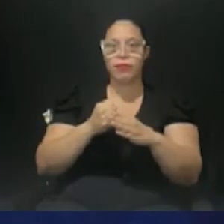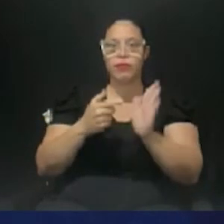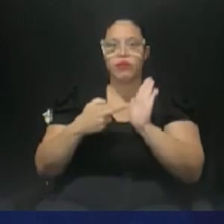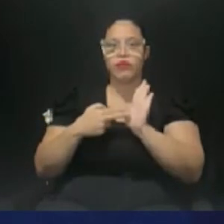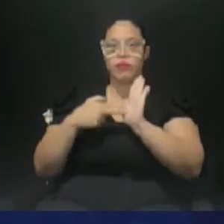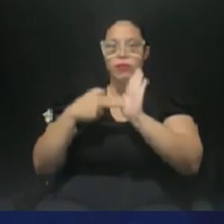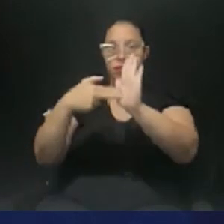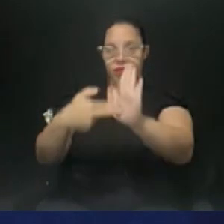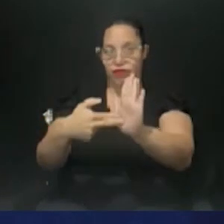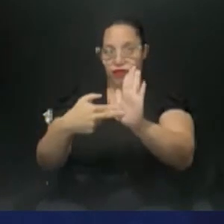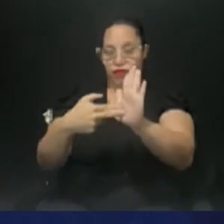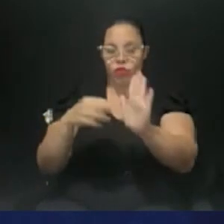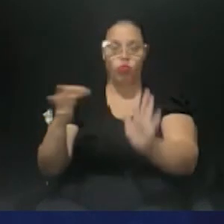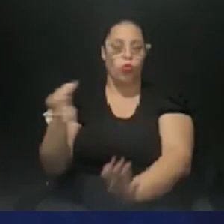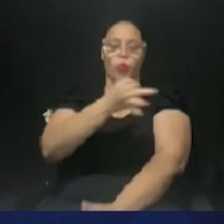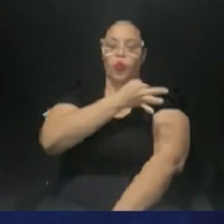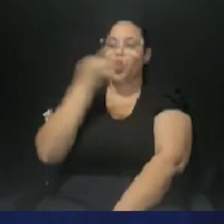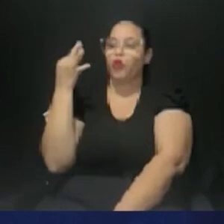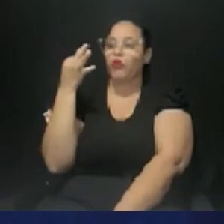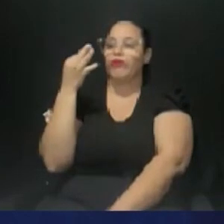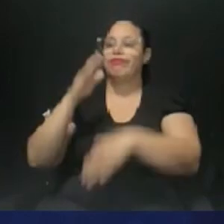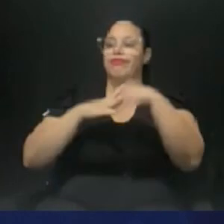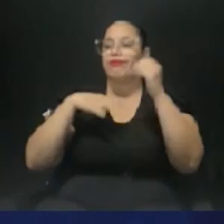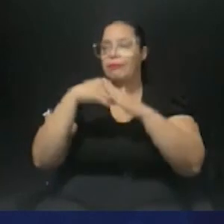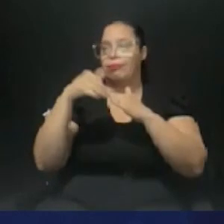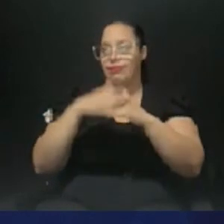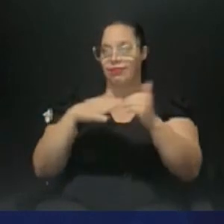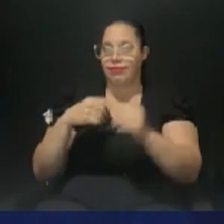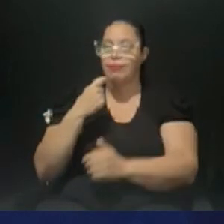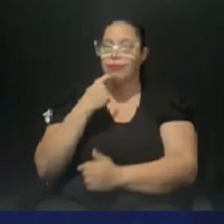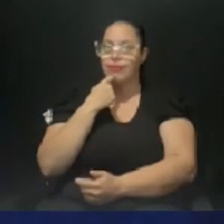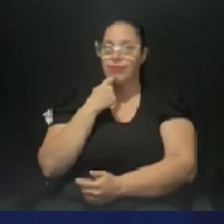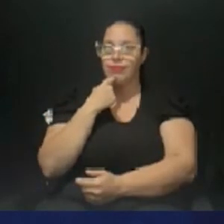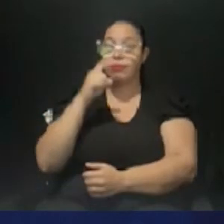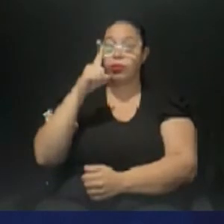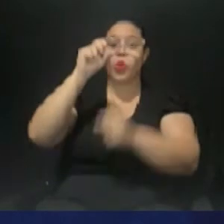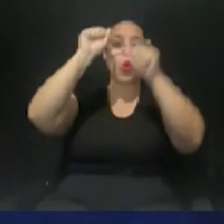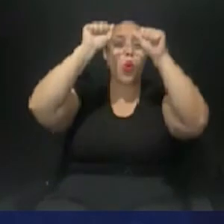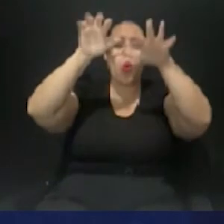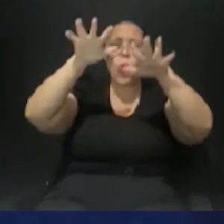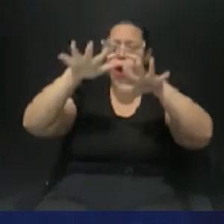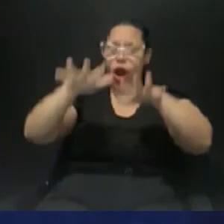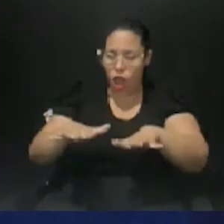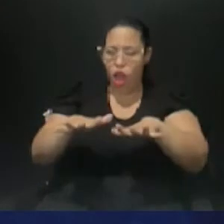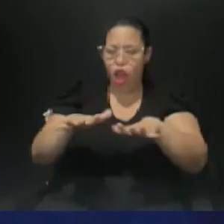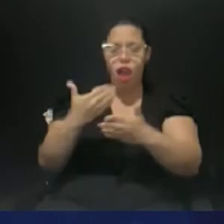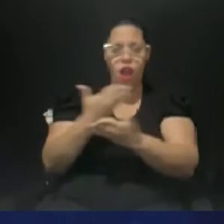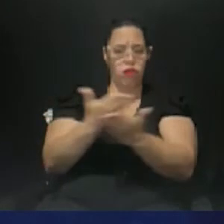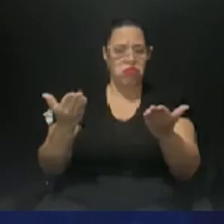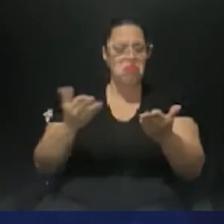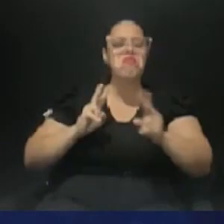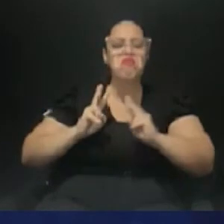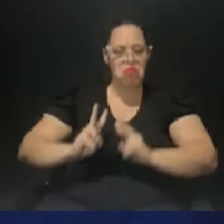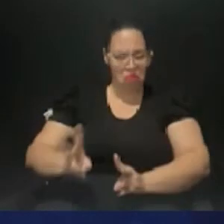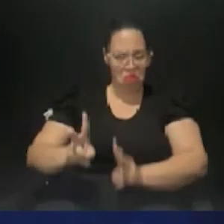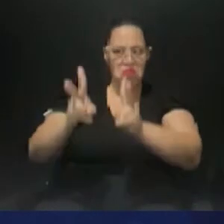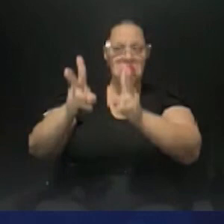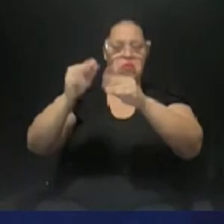vocês continuem cada vez mais melhorando e aumentando aí o seu negócio, tá bom? Campinas